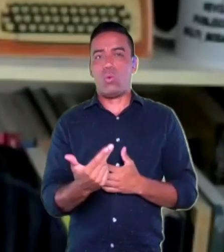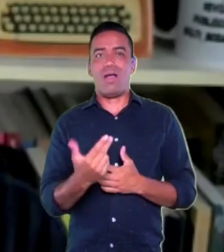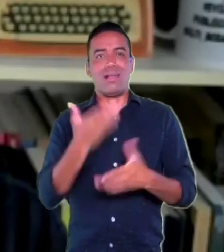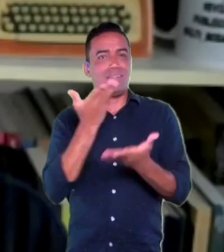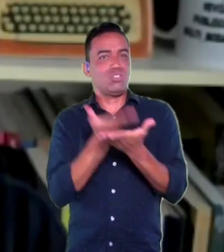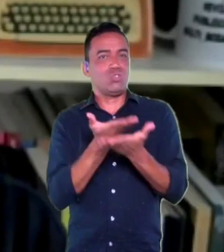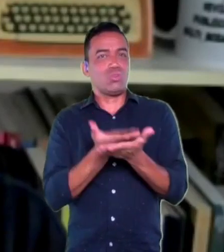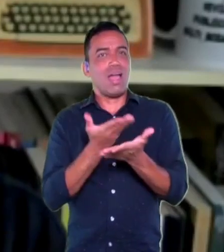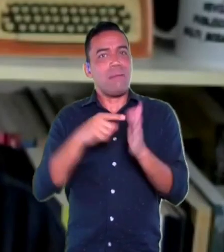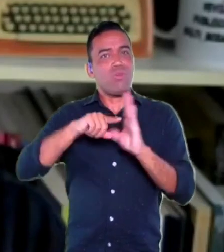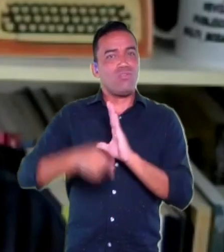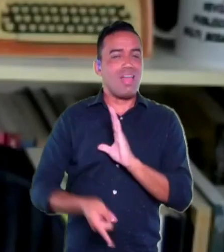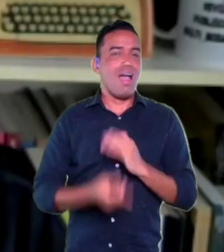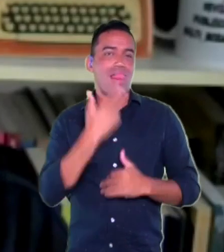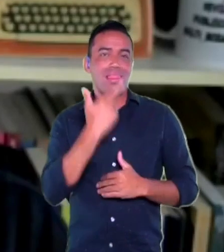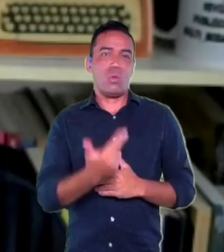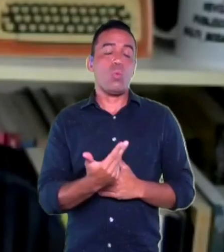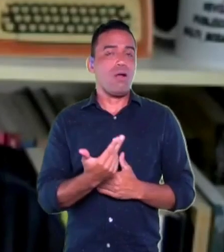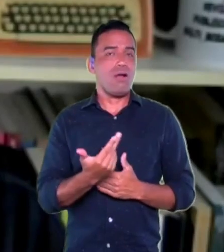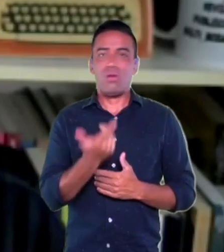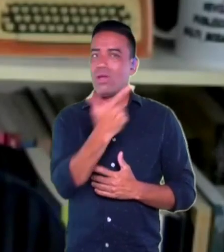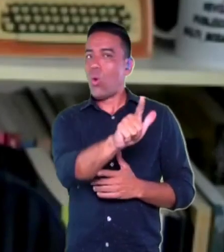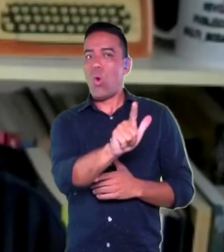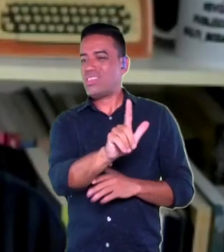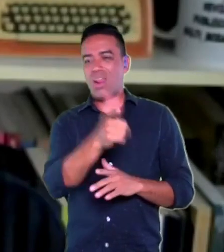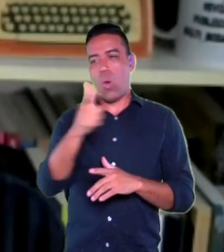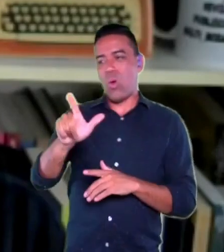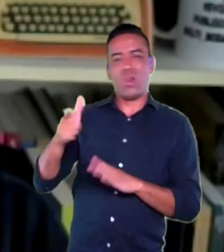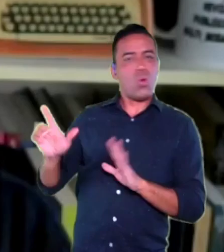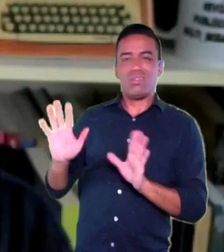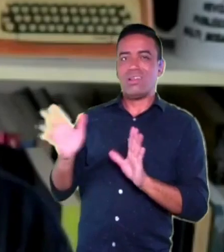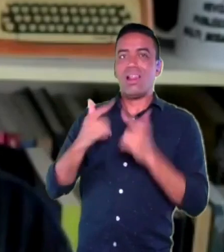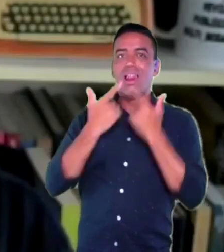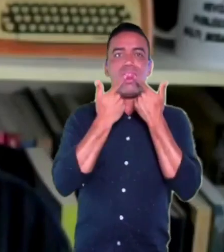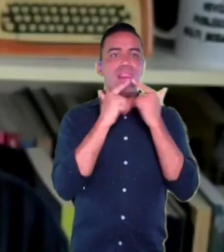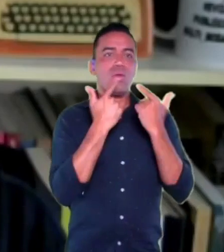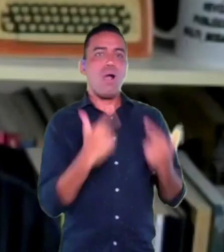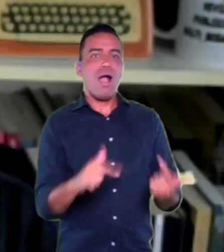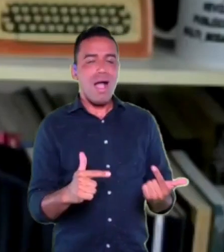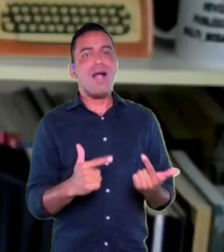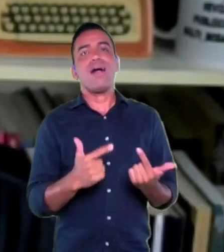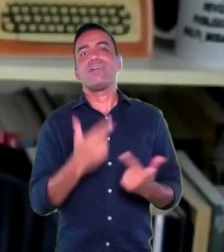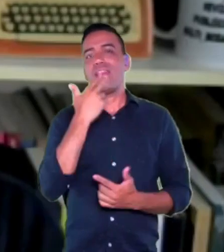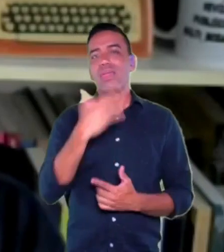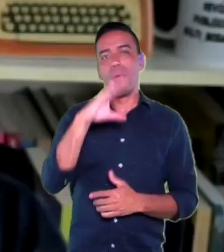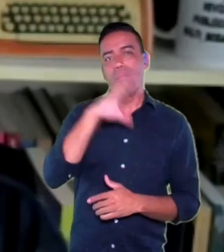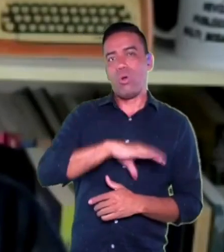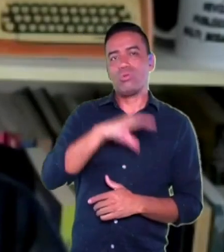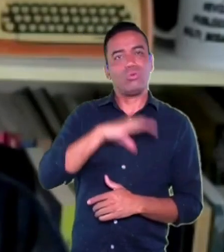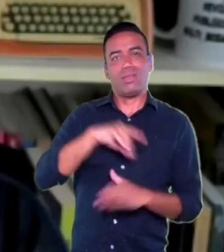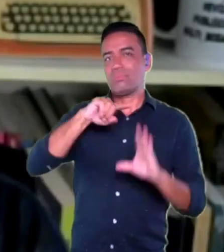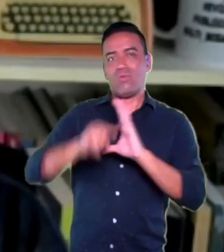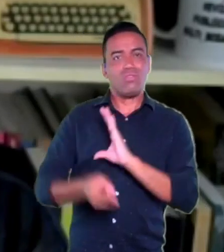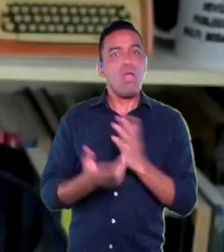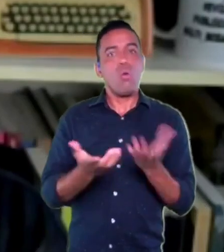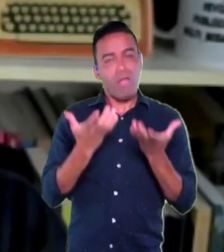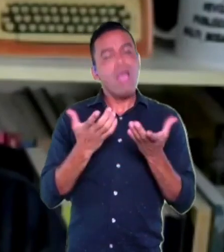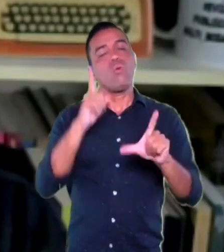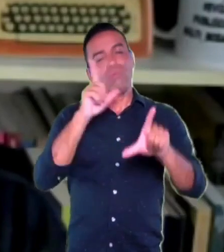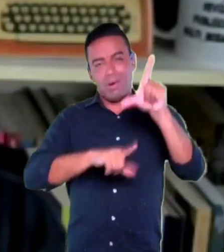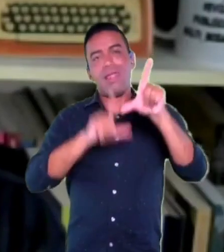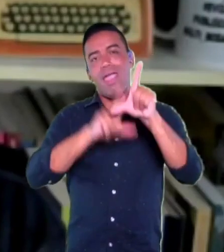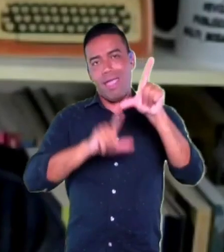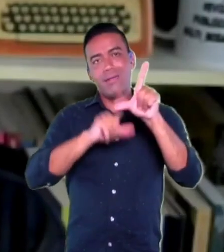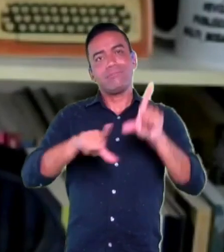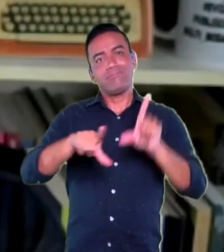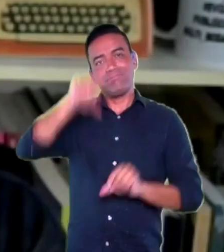não é outra coisa, né? Eu quero me aprofundar em linguagem, em língua portuguesa, aí não tem erro, é letras.